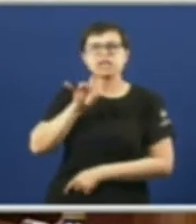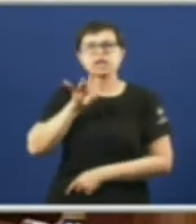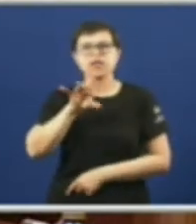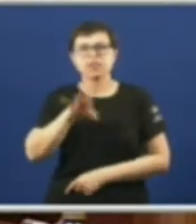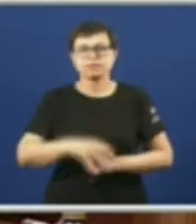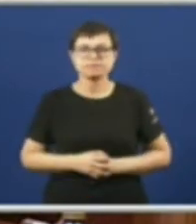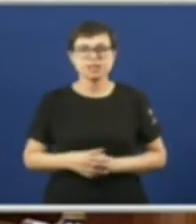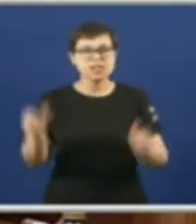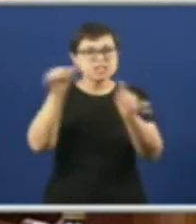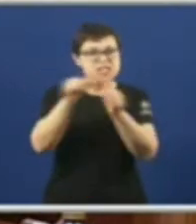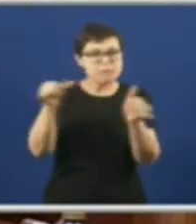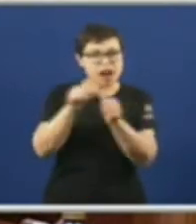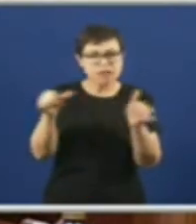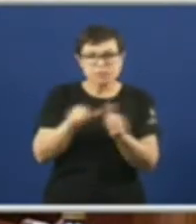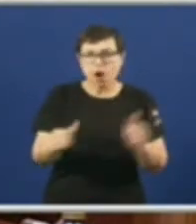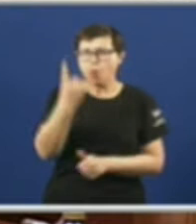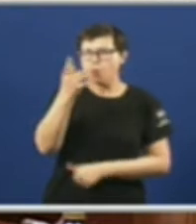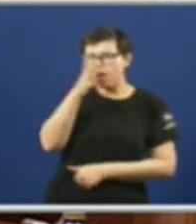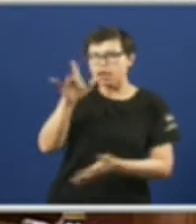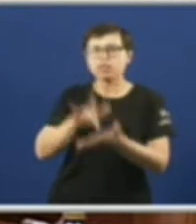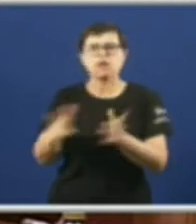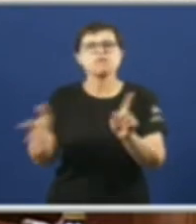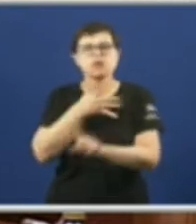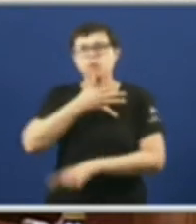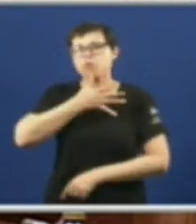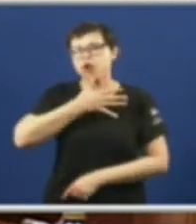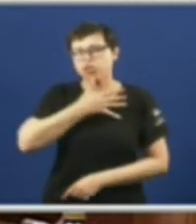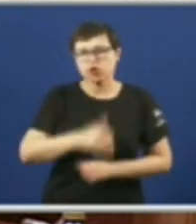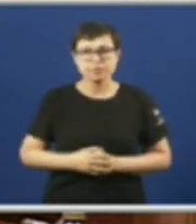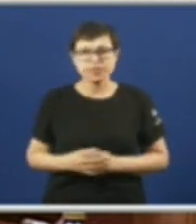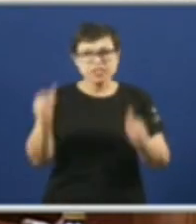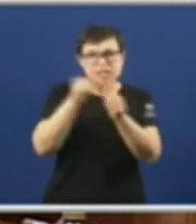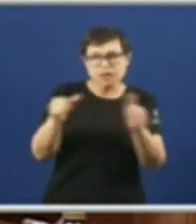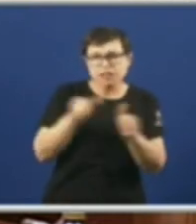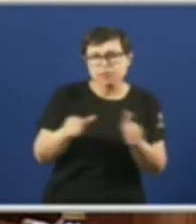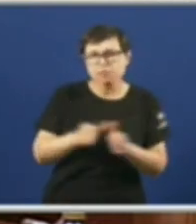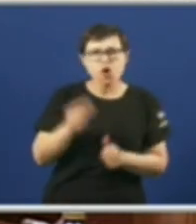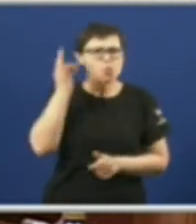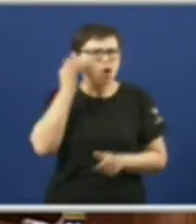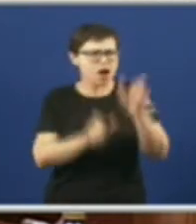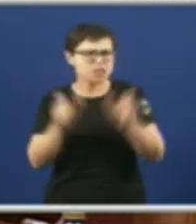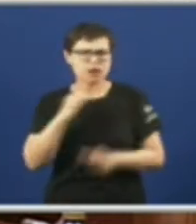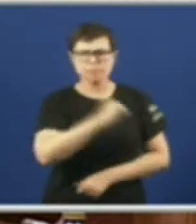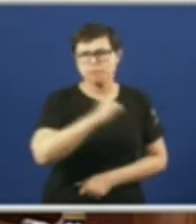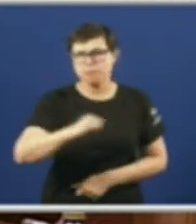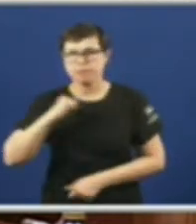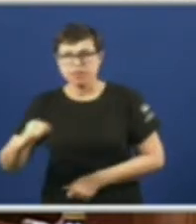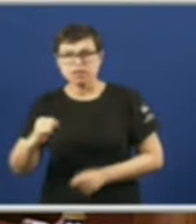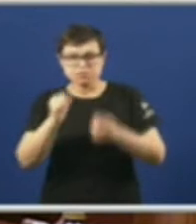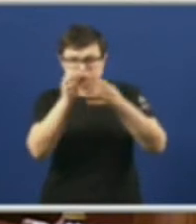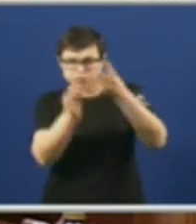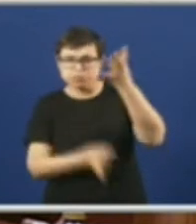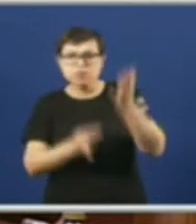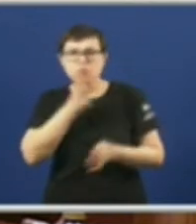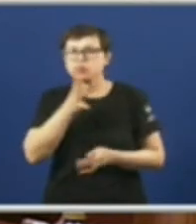unha denuncia por violación. Cada ano hai 60 mulleres que son asasinadas. Pero temos máis motivos.